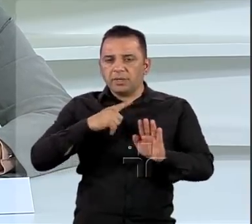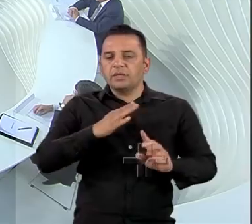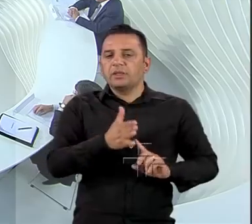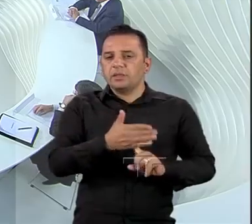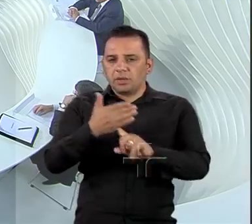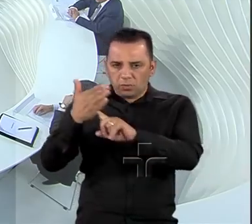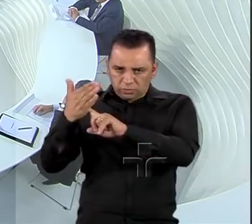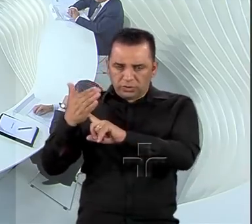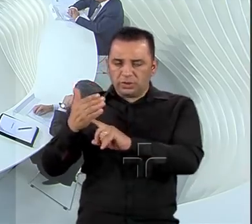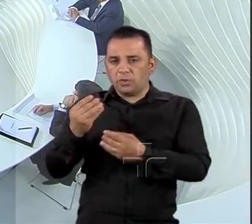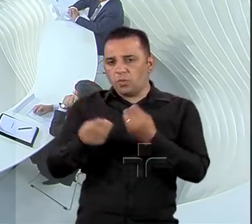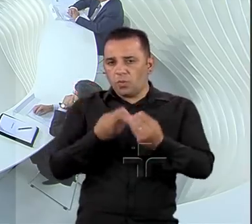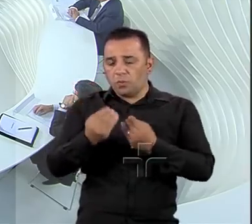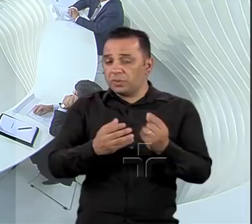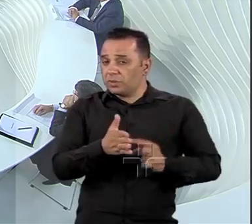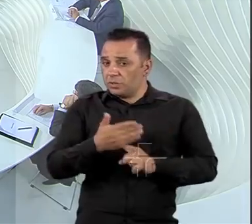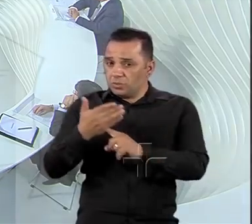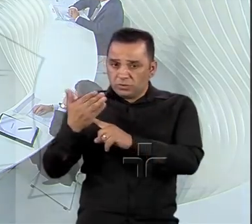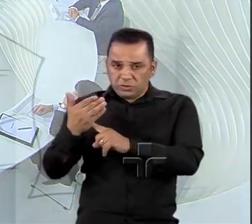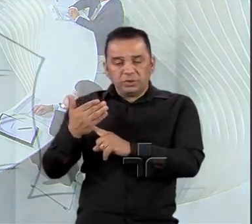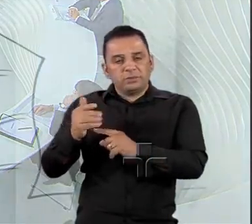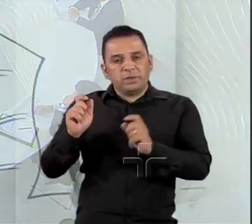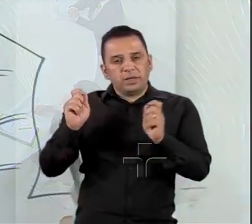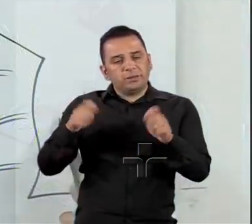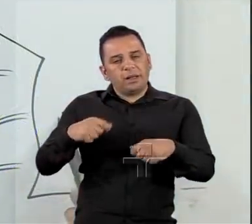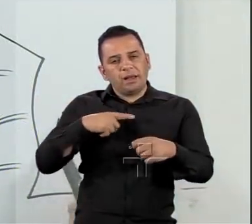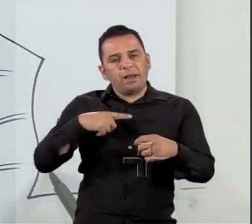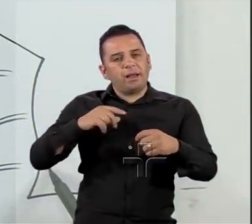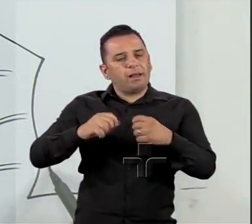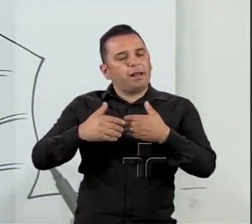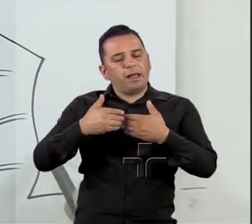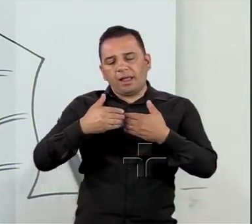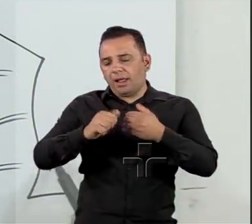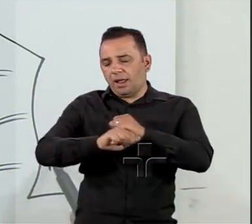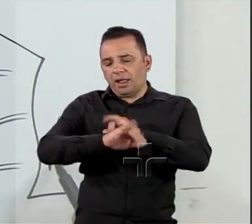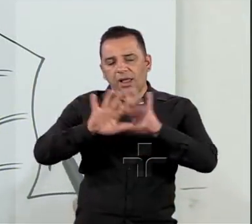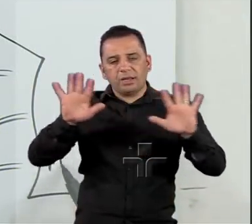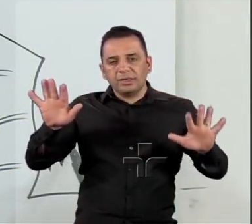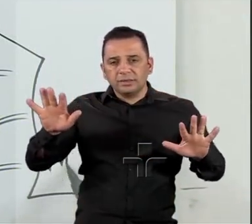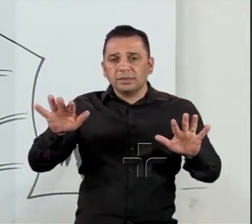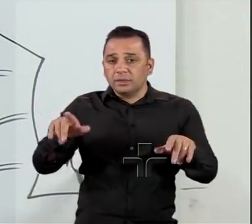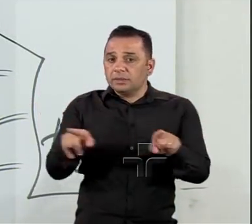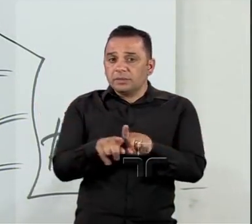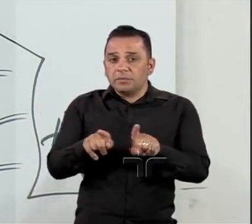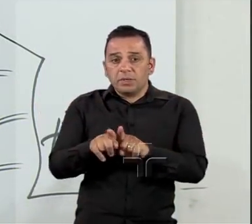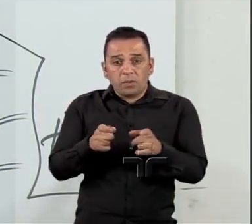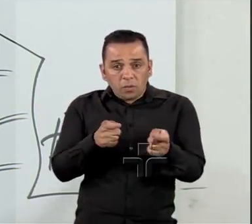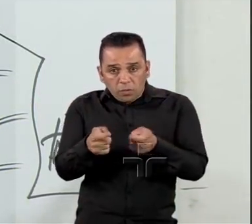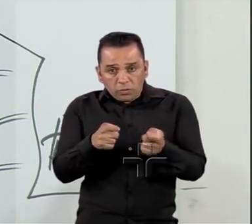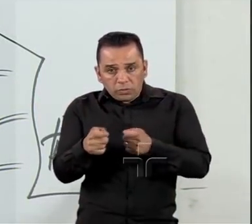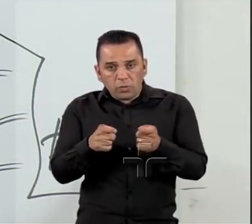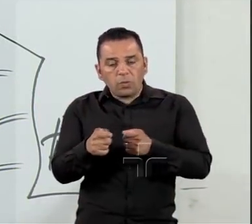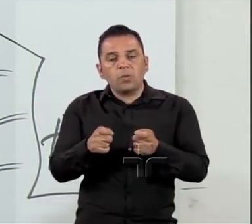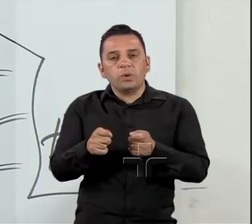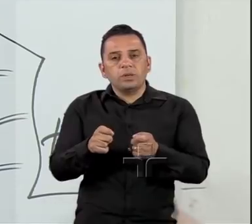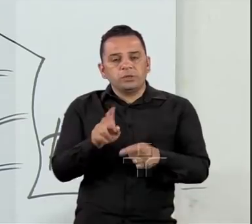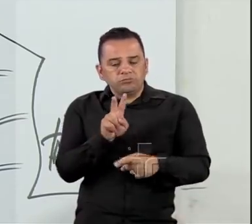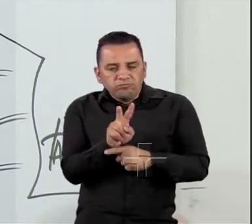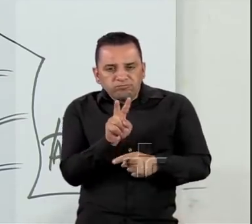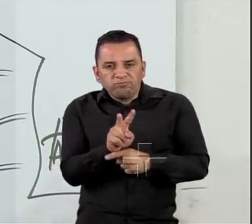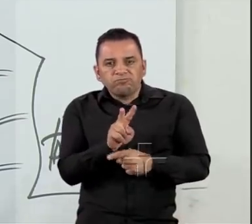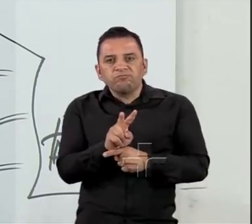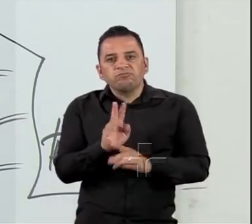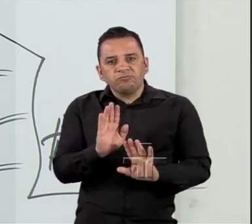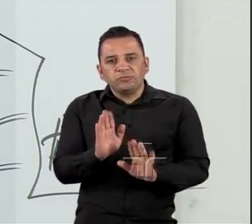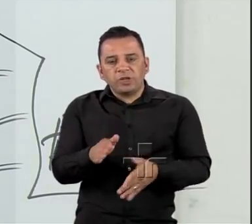tecnologia, tecnologia para dar mais transparência, transparência para dar maior controle na gestão, uma gestão